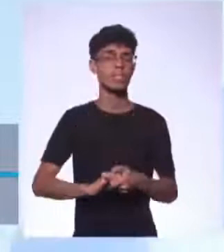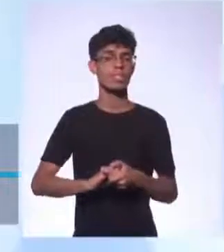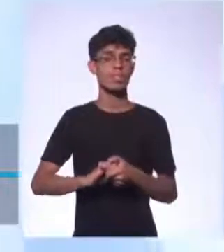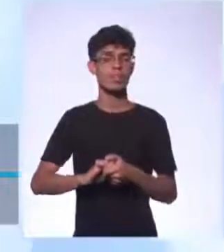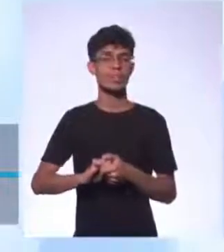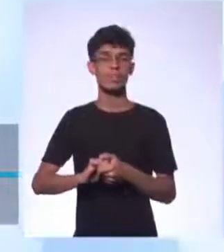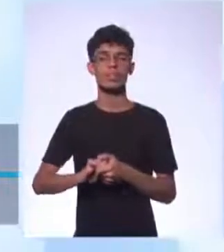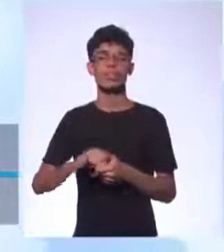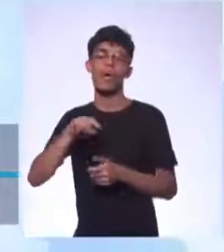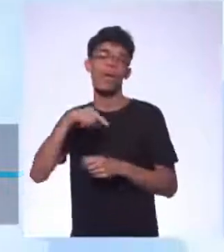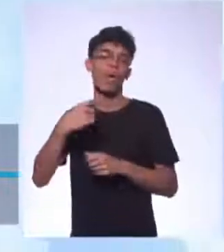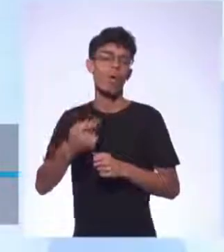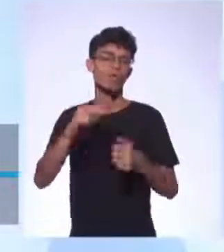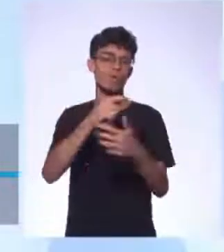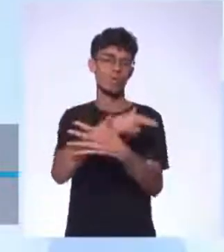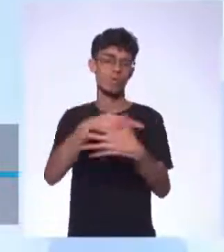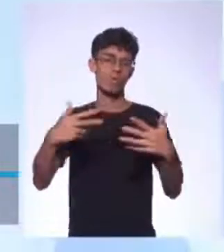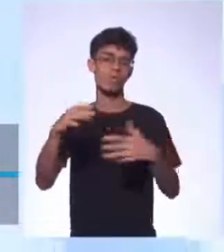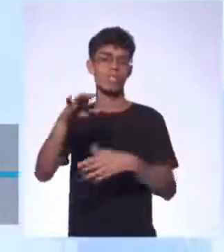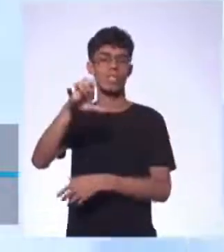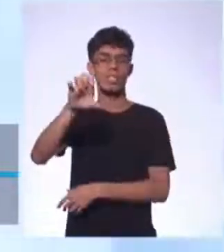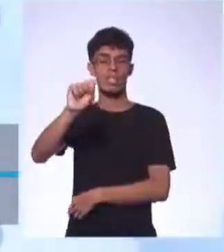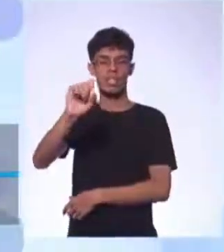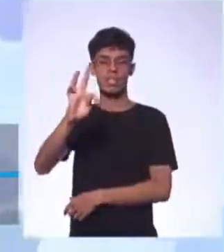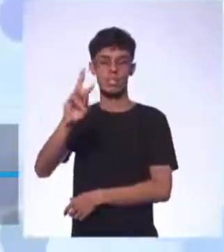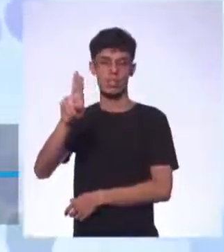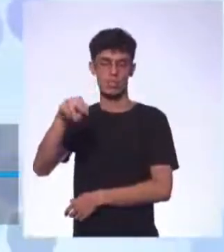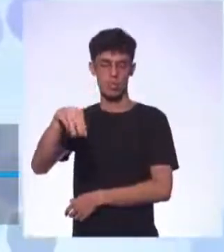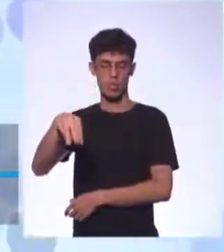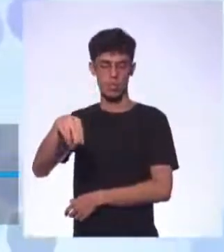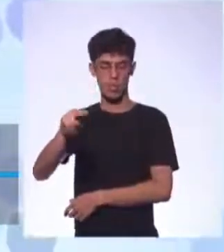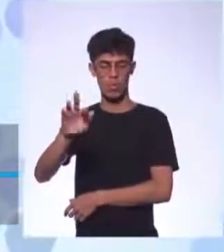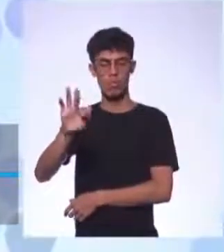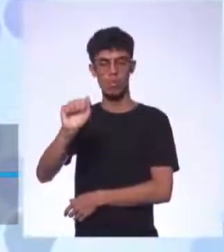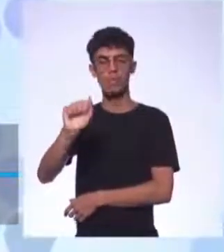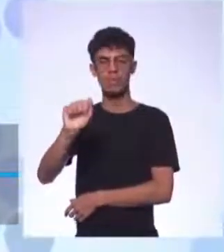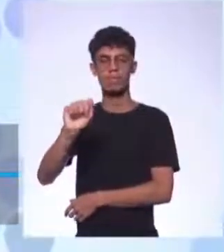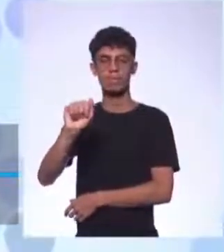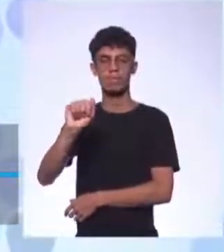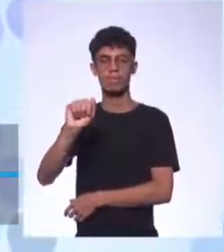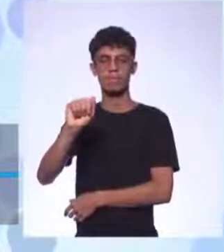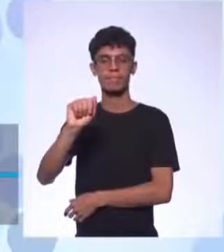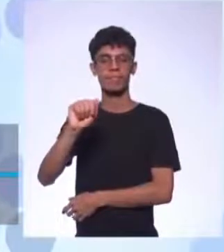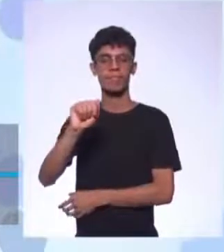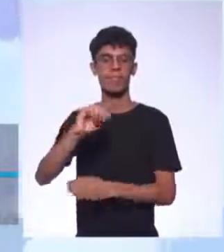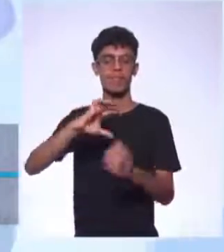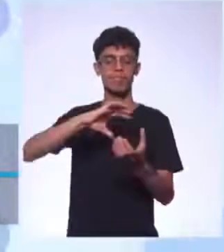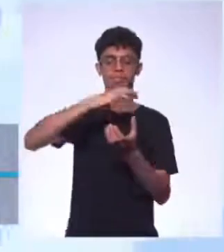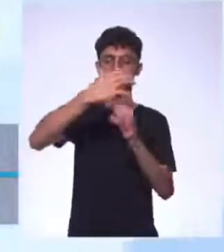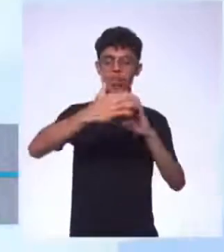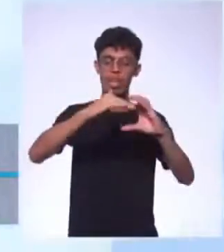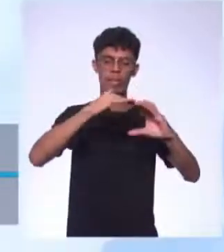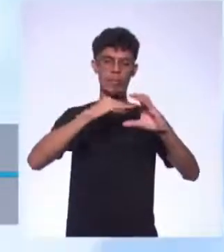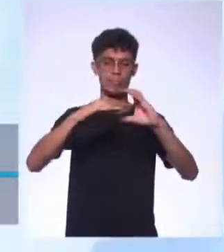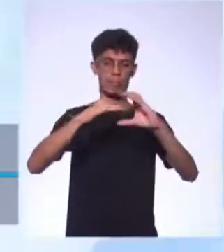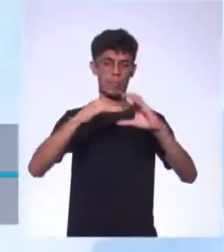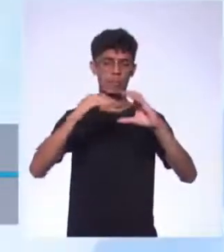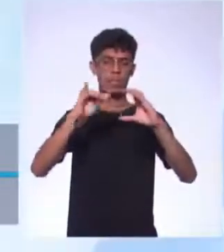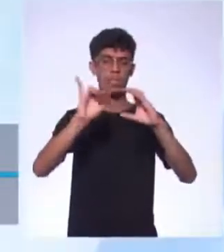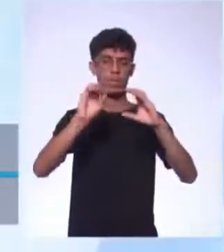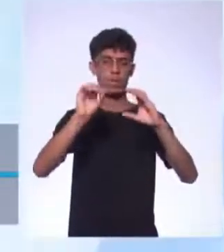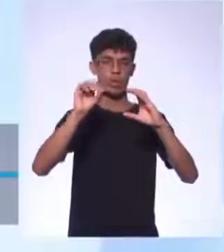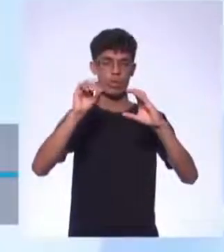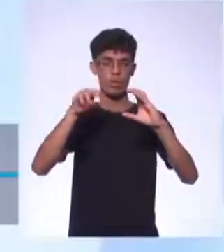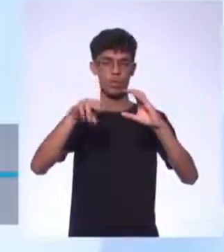efeito estufa, que nós vimos lá na camada, na estratosfera, que nós temos lá a ionosfera,